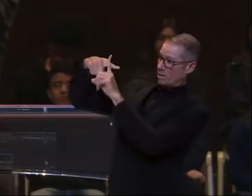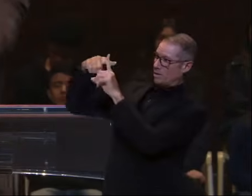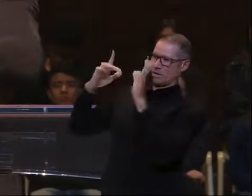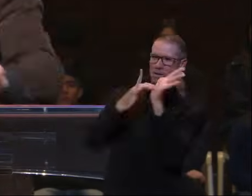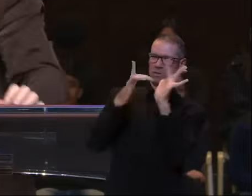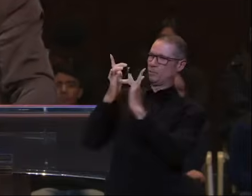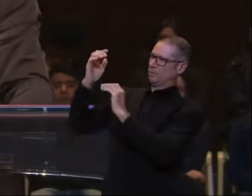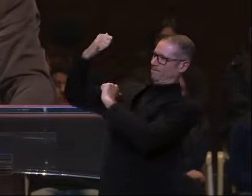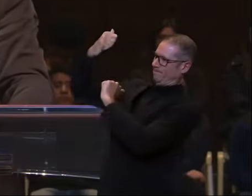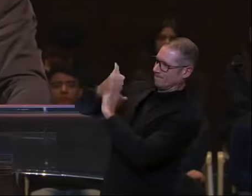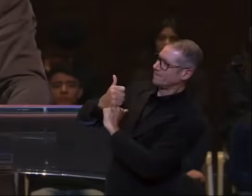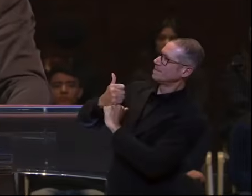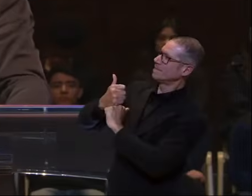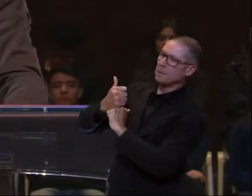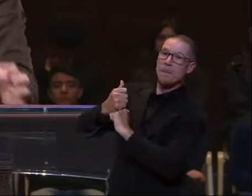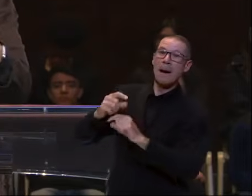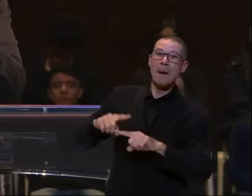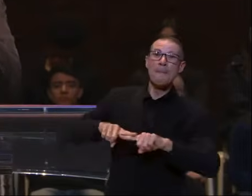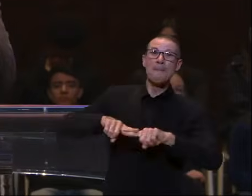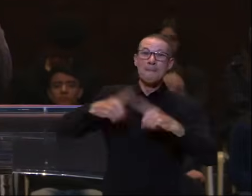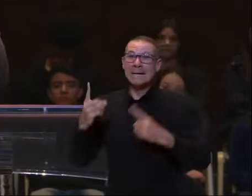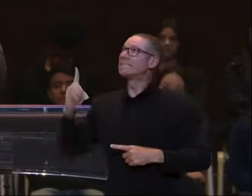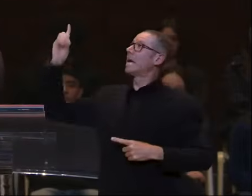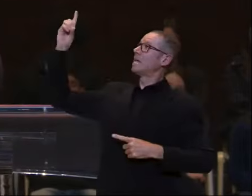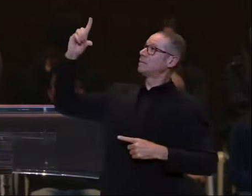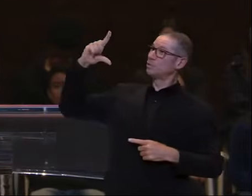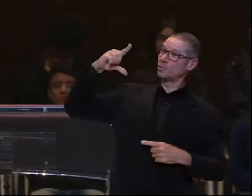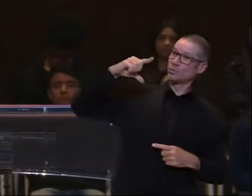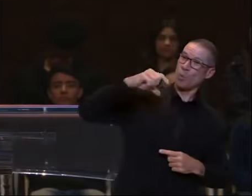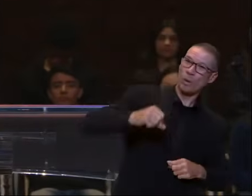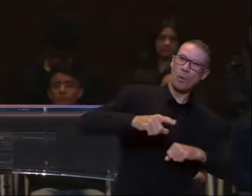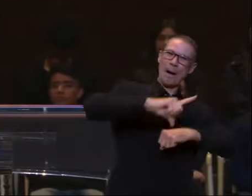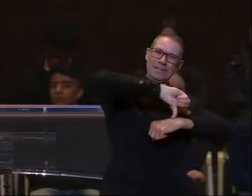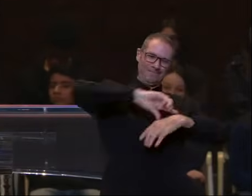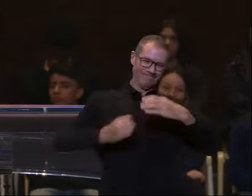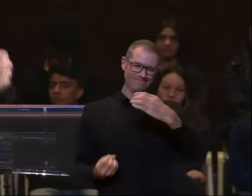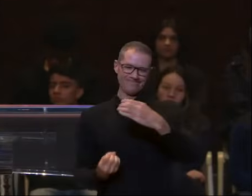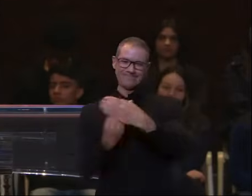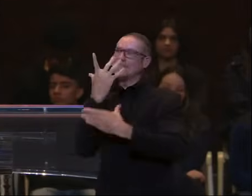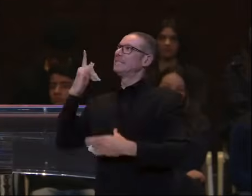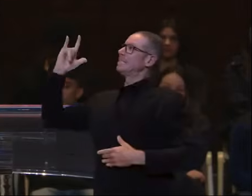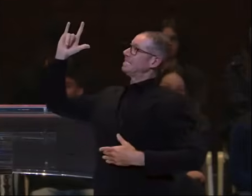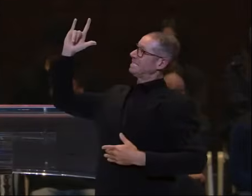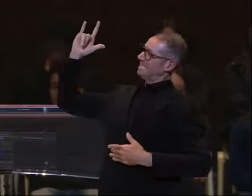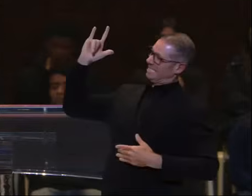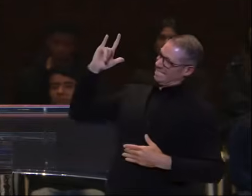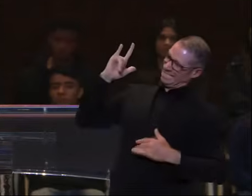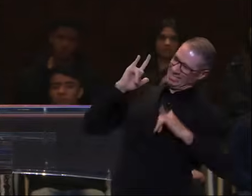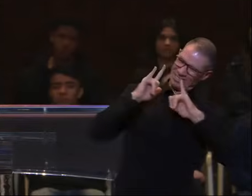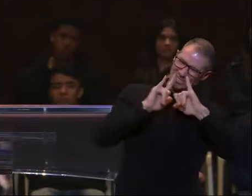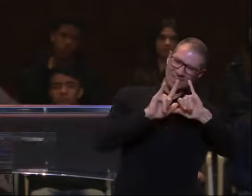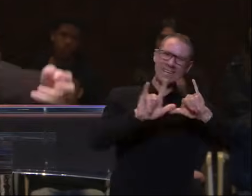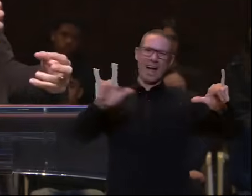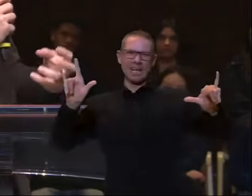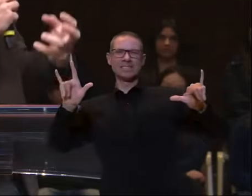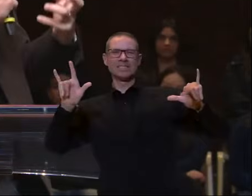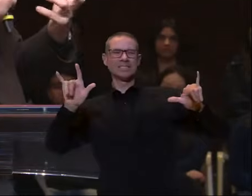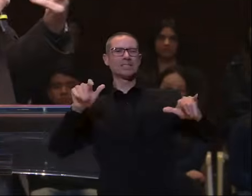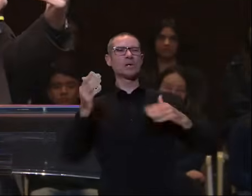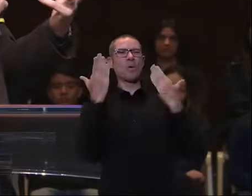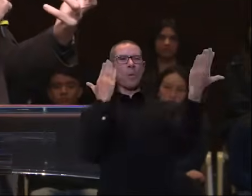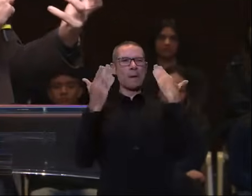fundação do mundo, aleluia. Nós somos muito amados por Deus. Assim como uma mulher